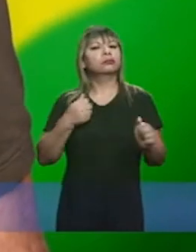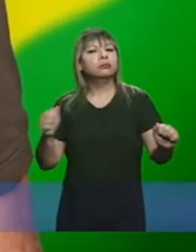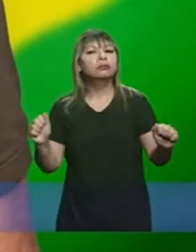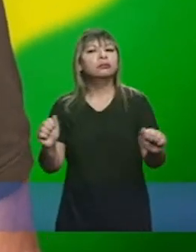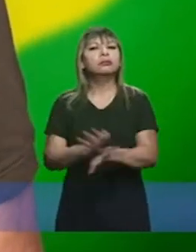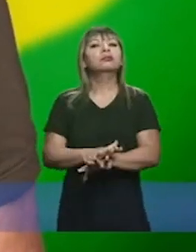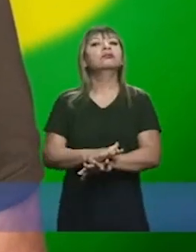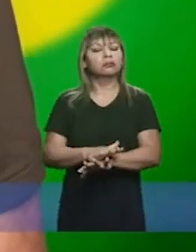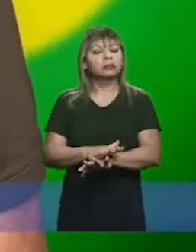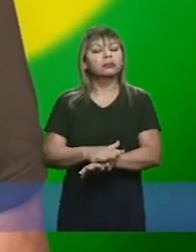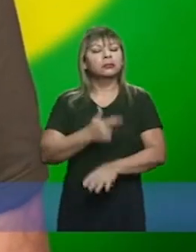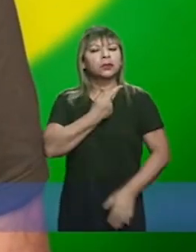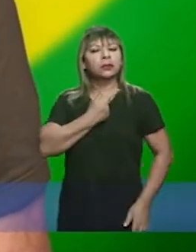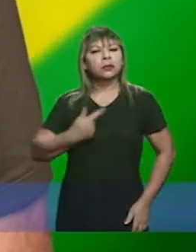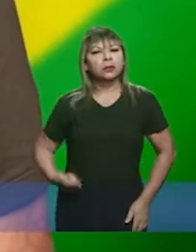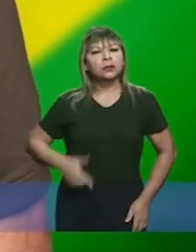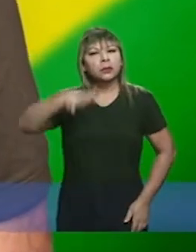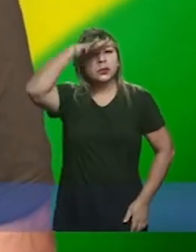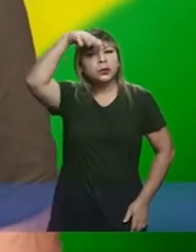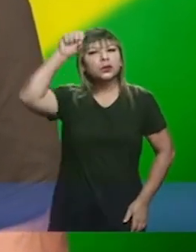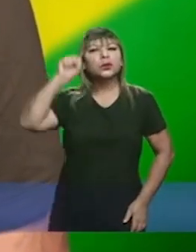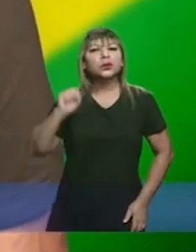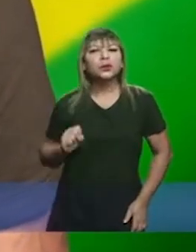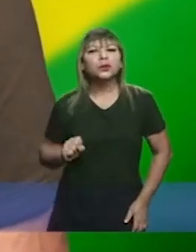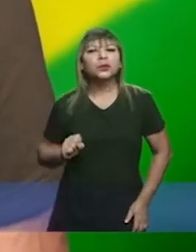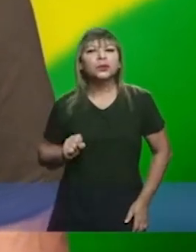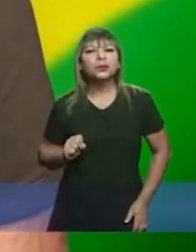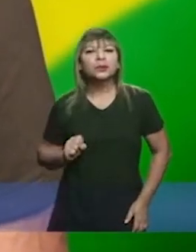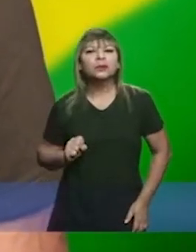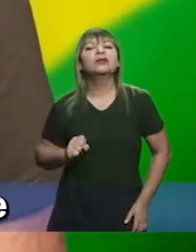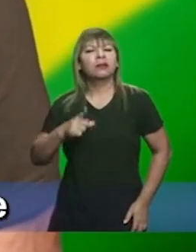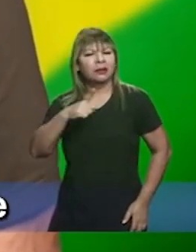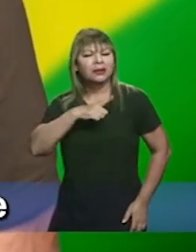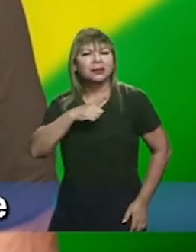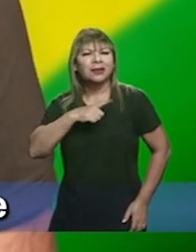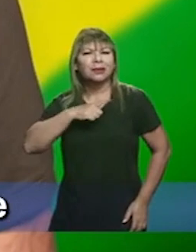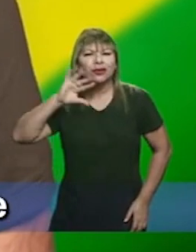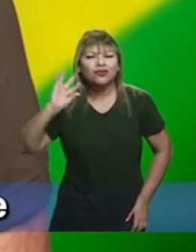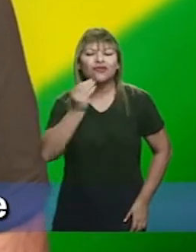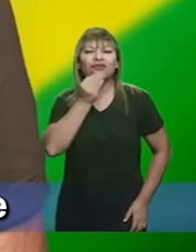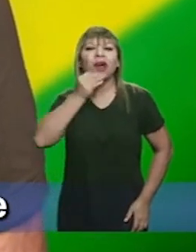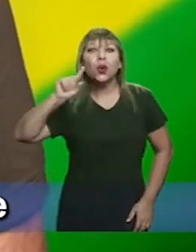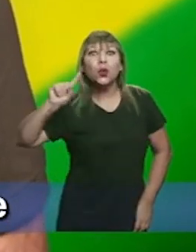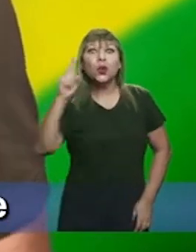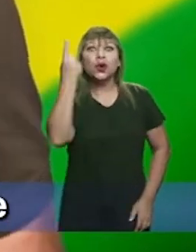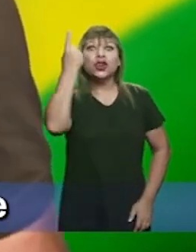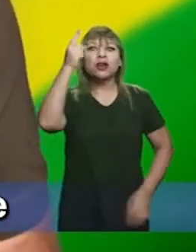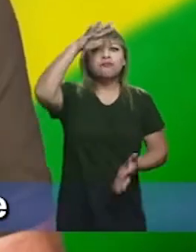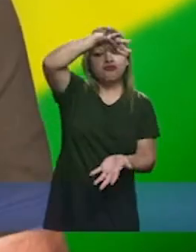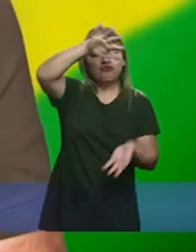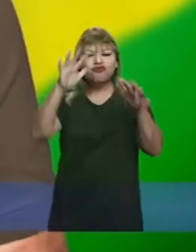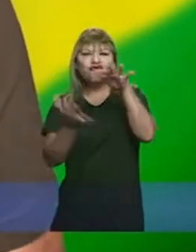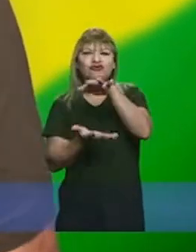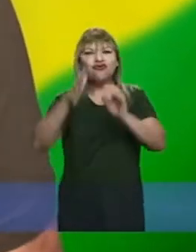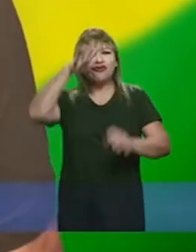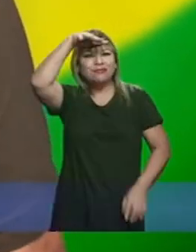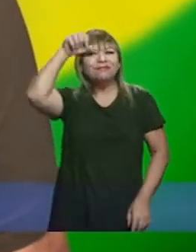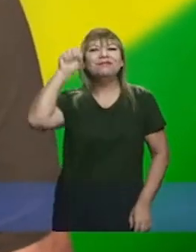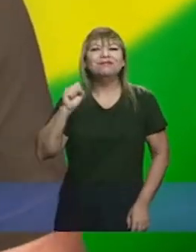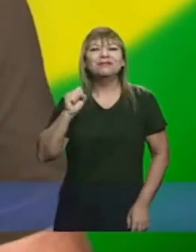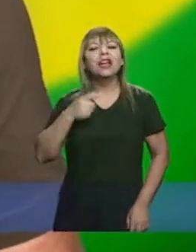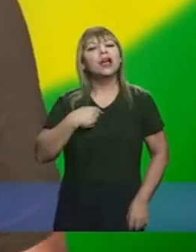estou preparado para ser governador de Mato Grosso do Sul. Temos a oportunidade única de mudar de verdade o nosso